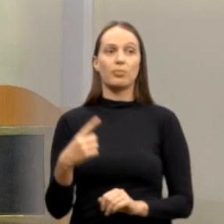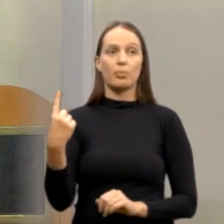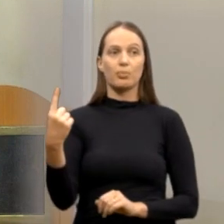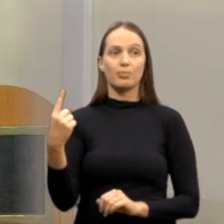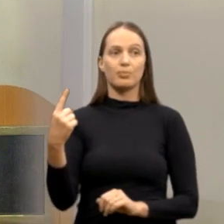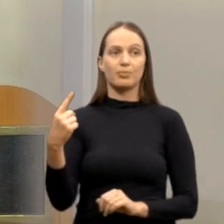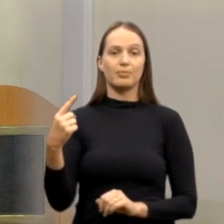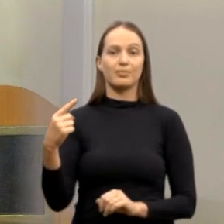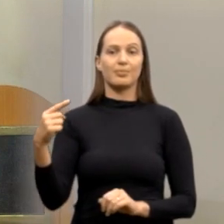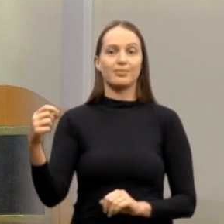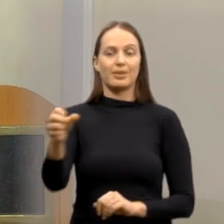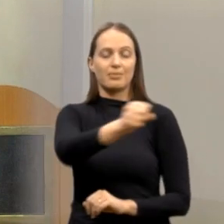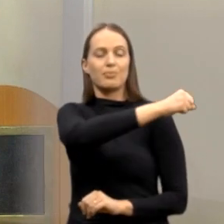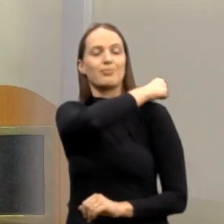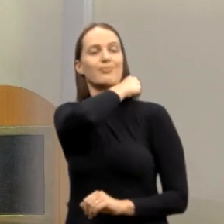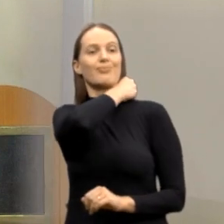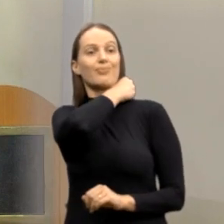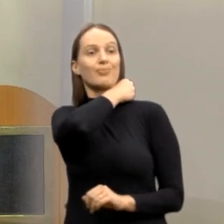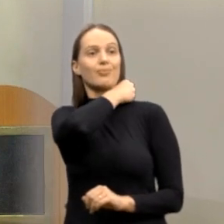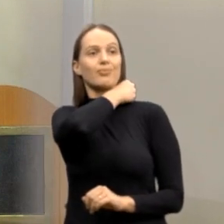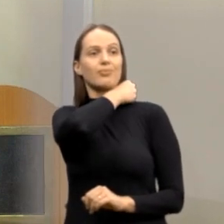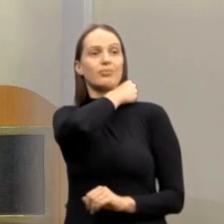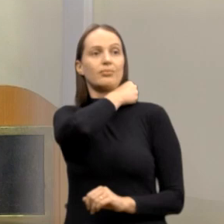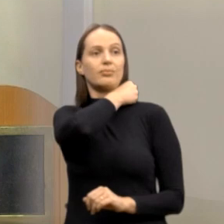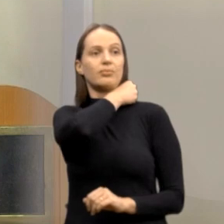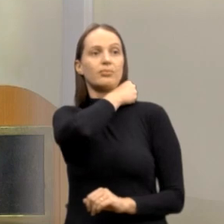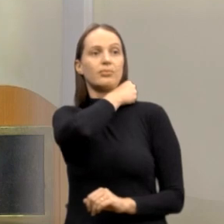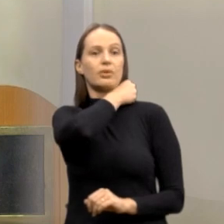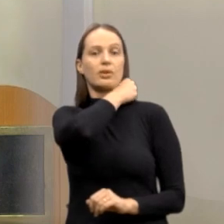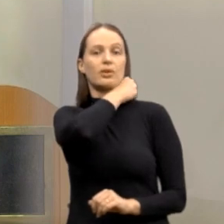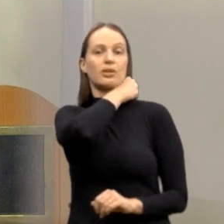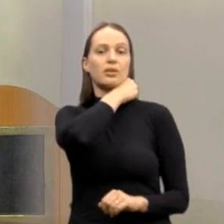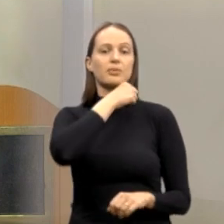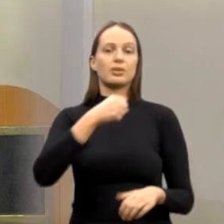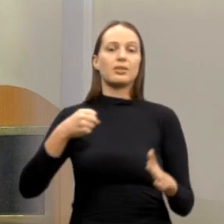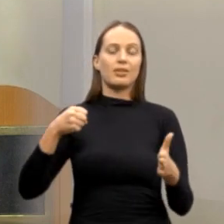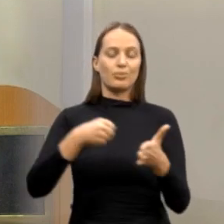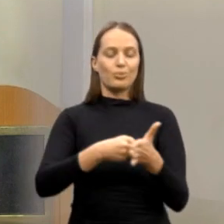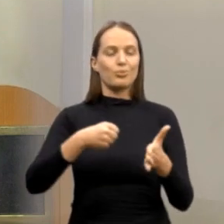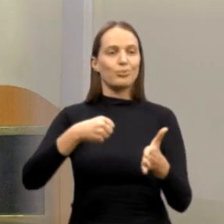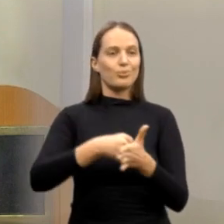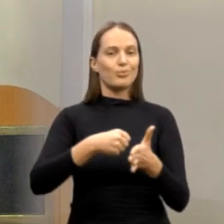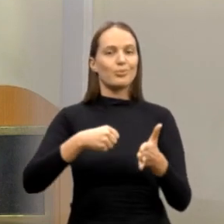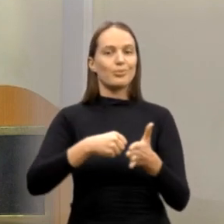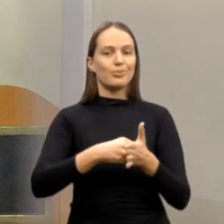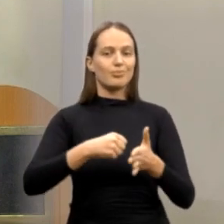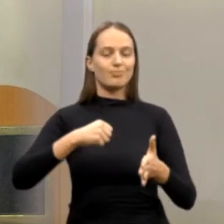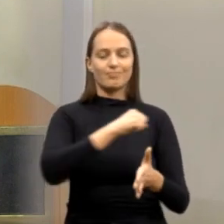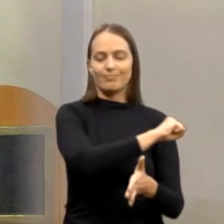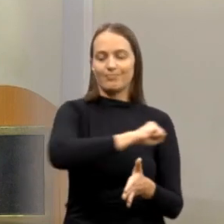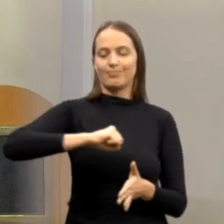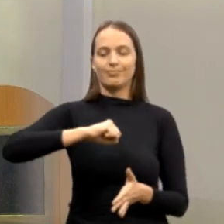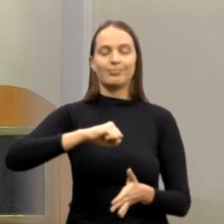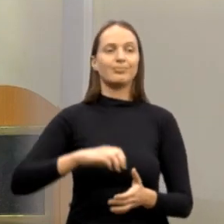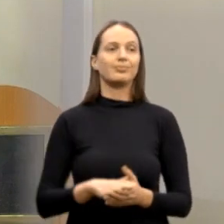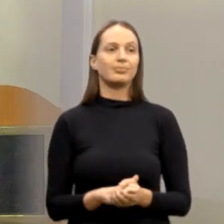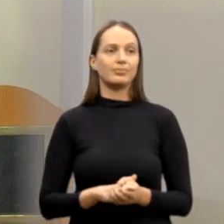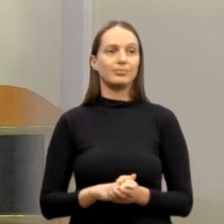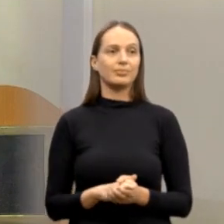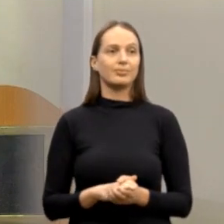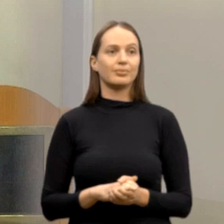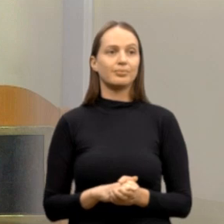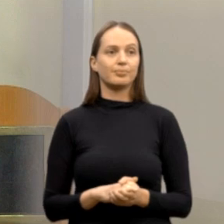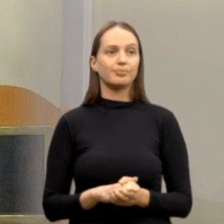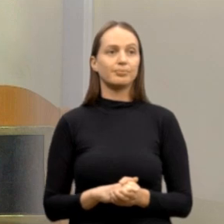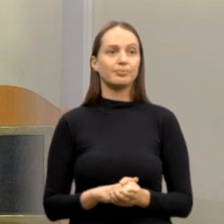um mata leão e os outros começam com chutes socos cotoveladas um o segurança pelo um